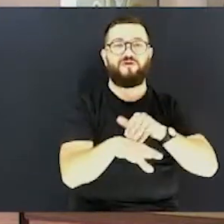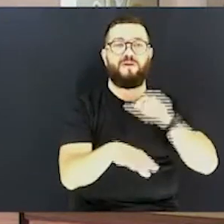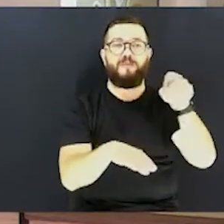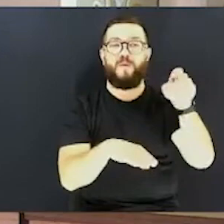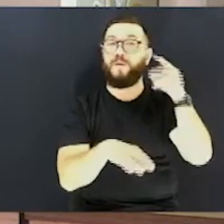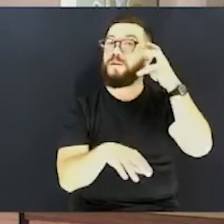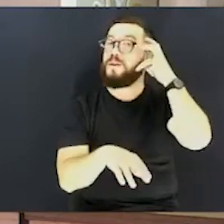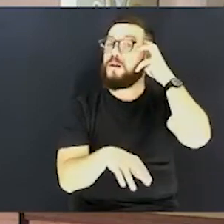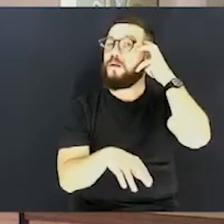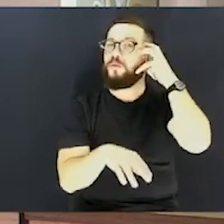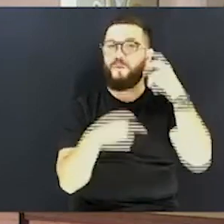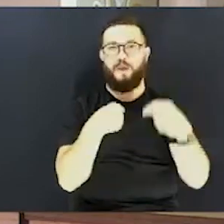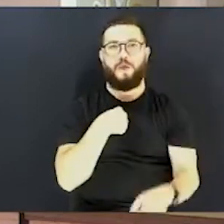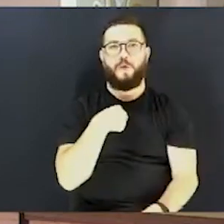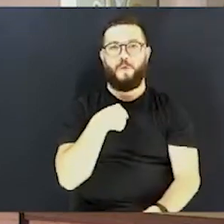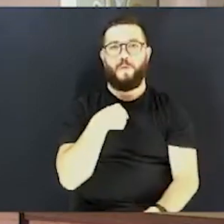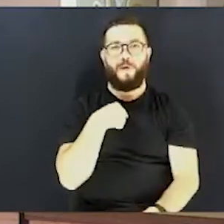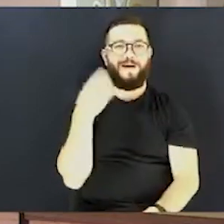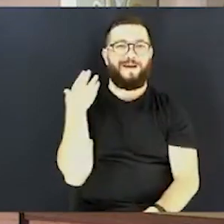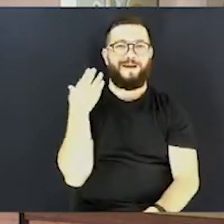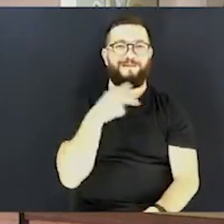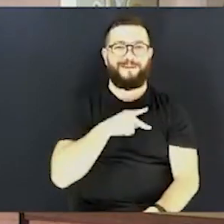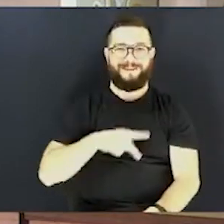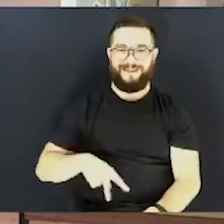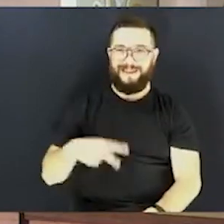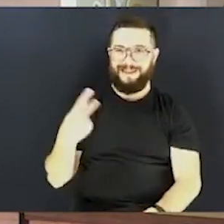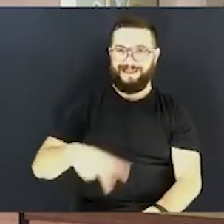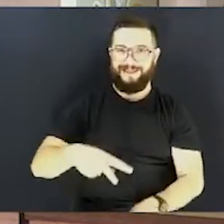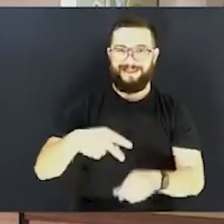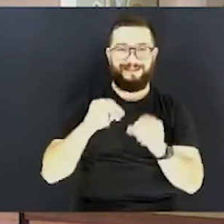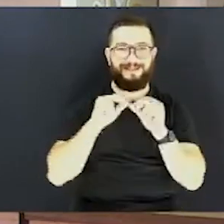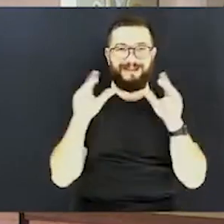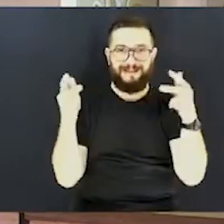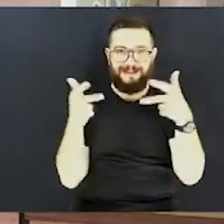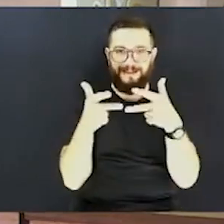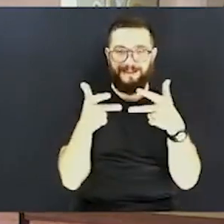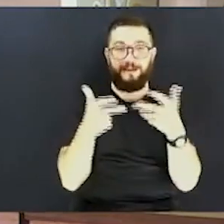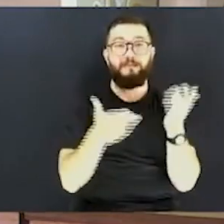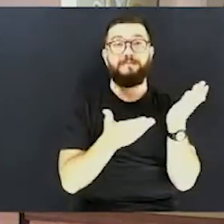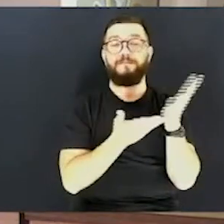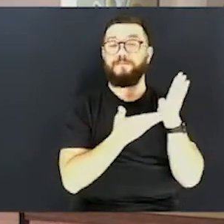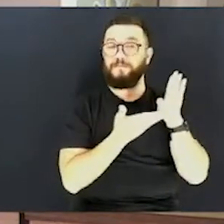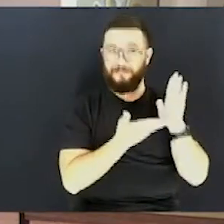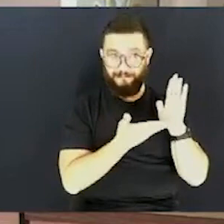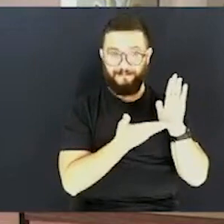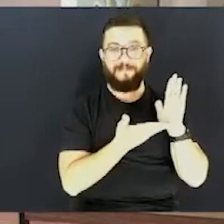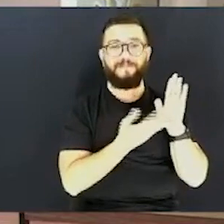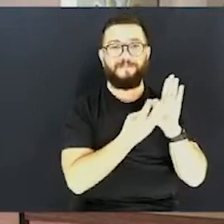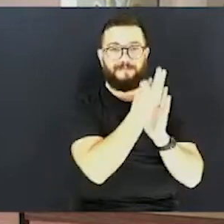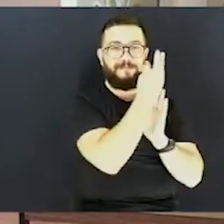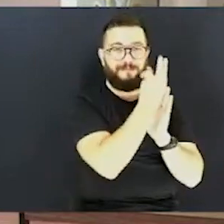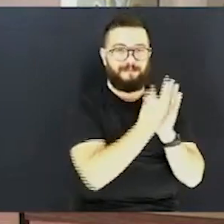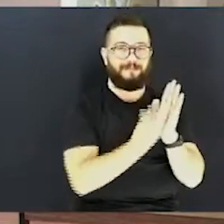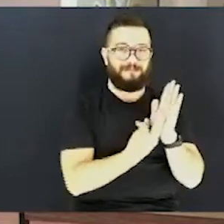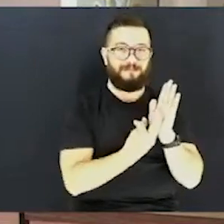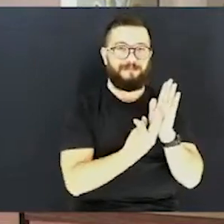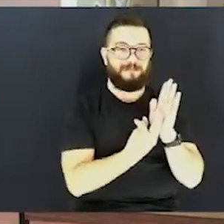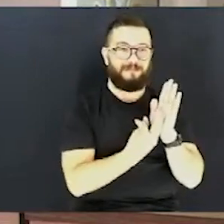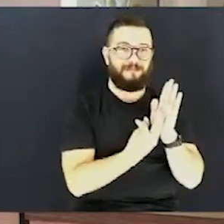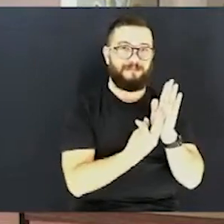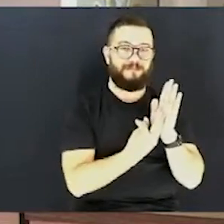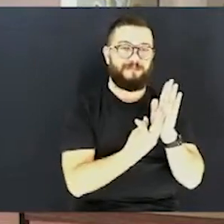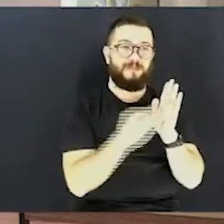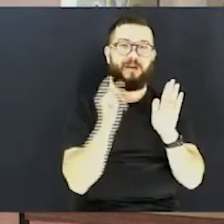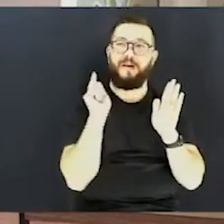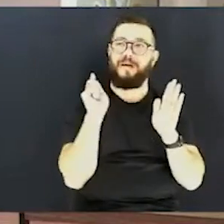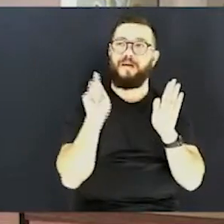casa. Então, esse texto, como já foi falado pelos vereadores, pelas vereadoras, o texto traz um trabalho